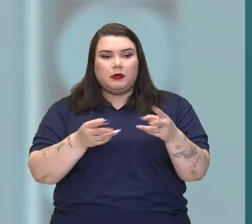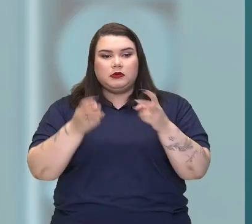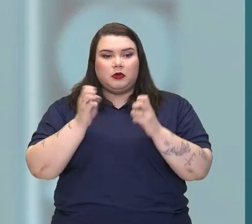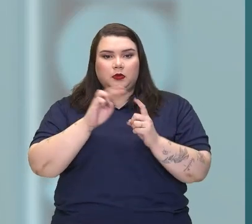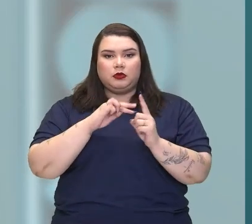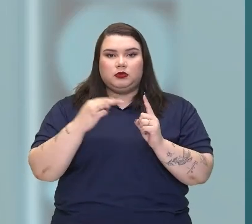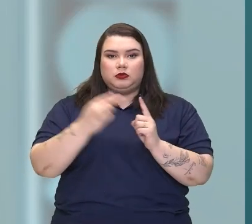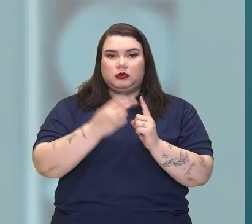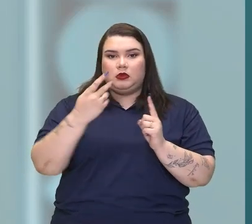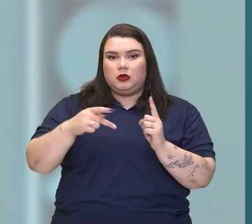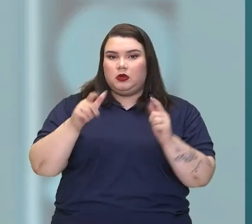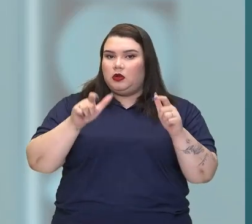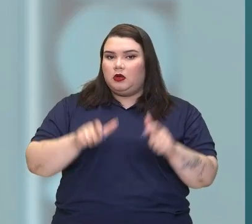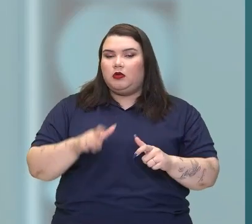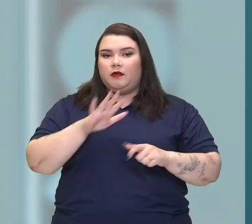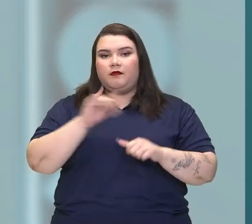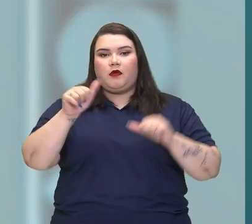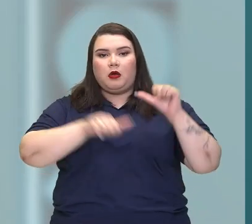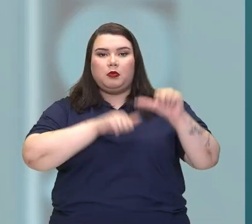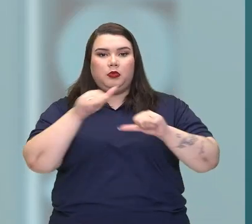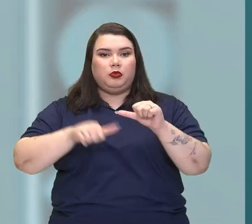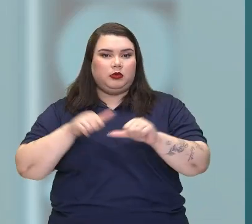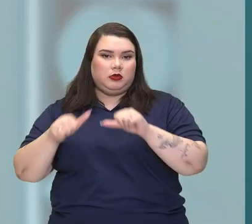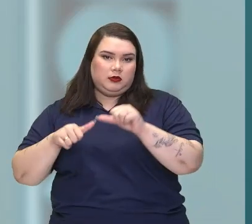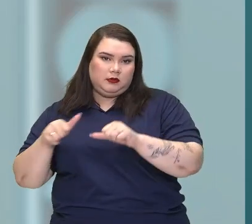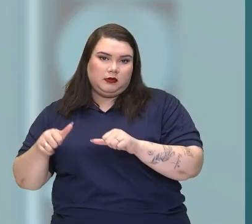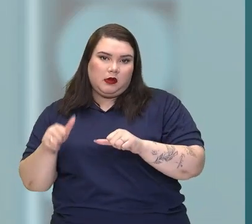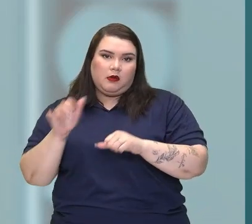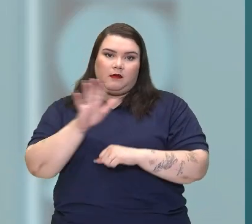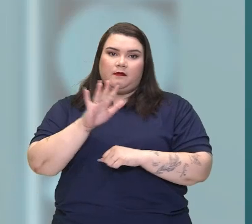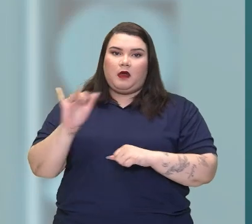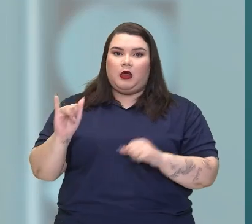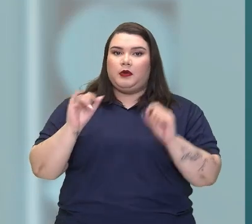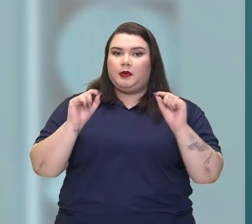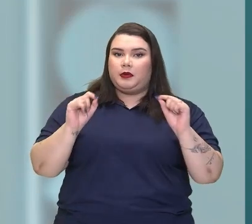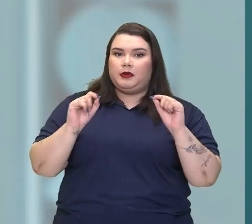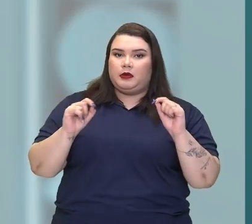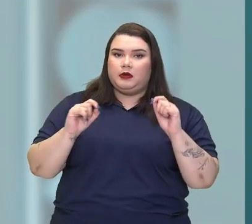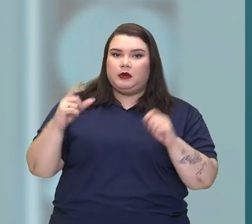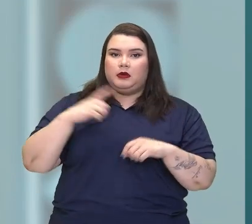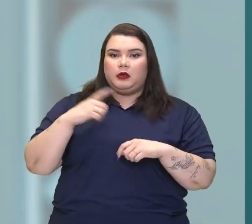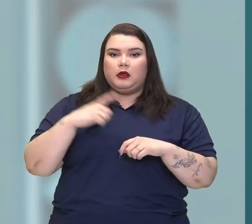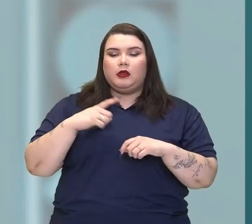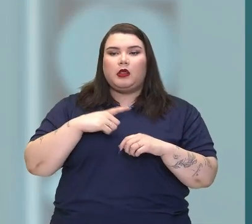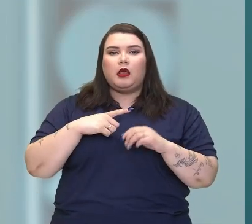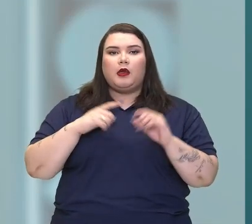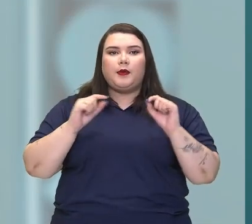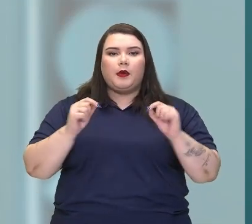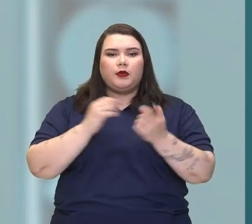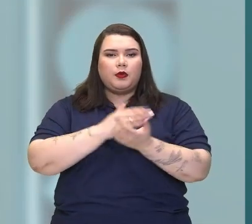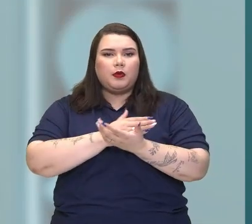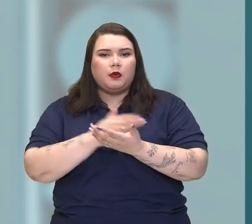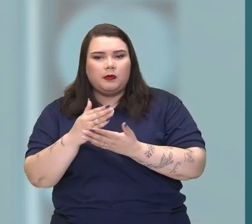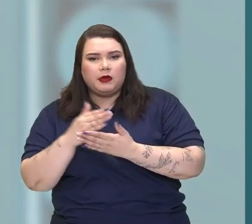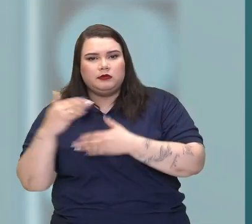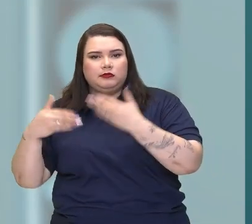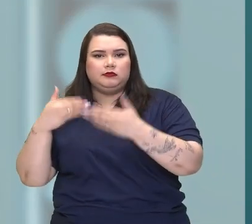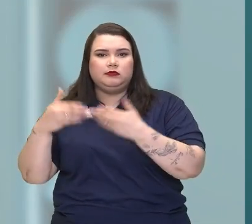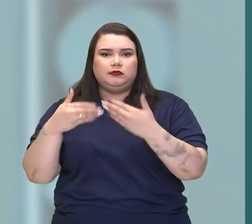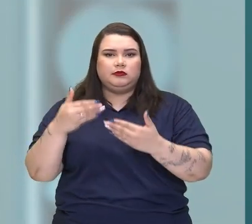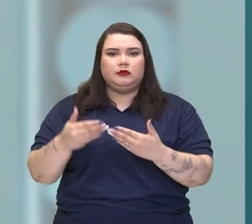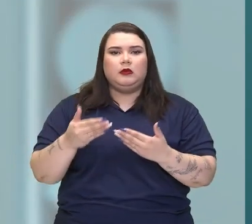Amazônia, ela vai se transformando, ela vai se tornando muito utópica no início, depois de uma